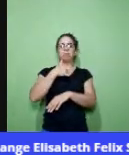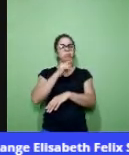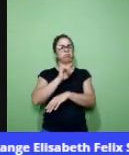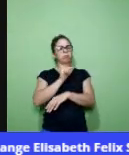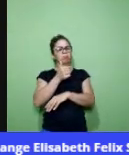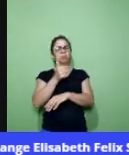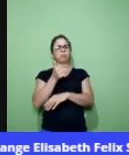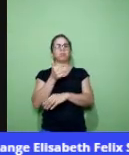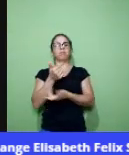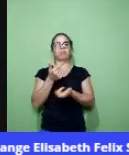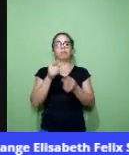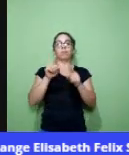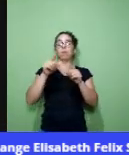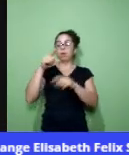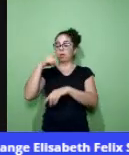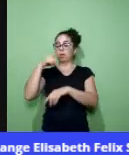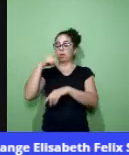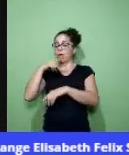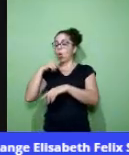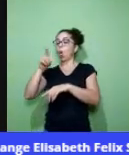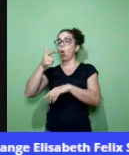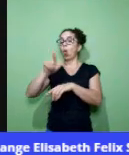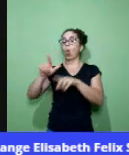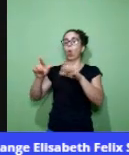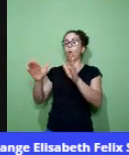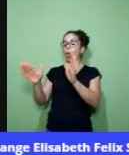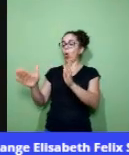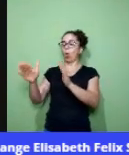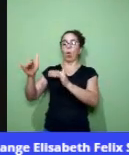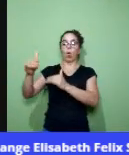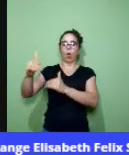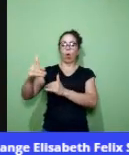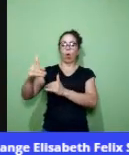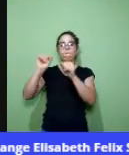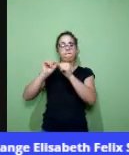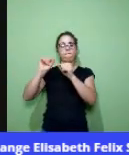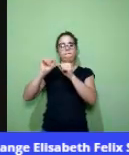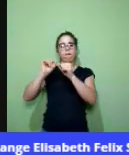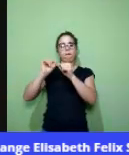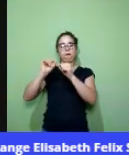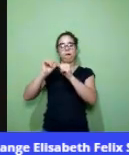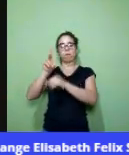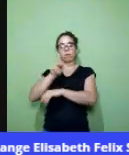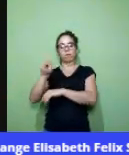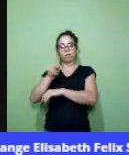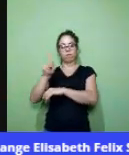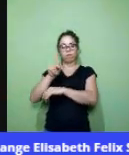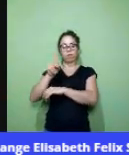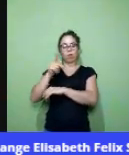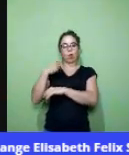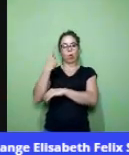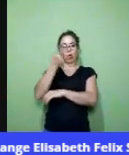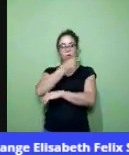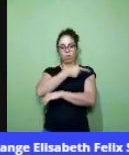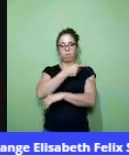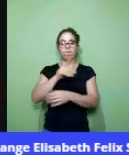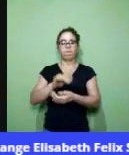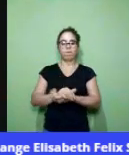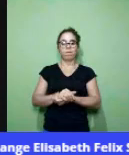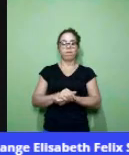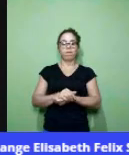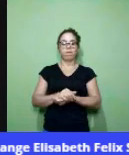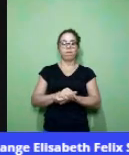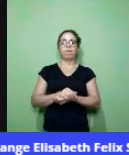Esse é áspero. Então, aí você fala assim, poxa, mas uma caixa dessa eu não tenho, né? Eu não tenho. Aí nós temos outra aqui,